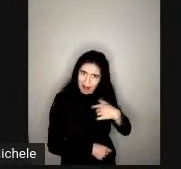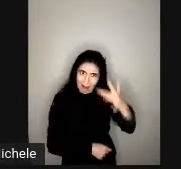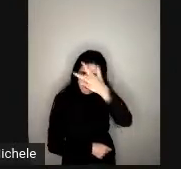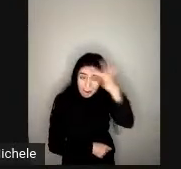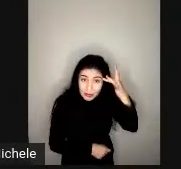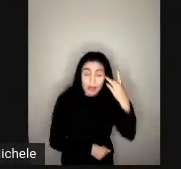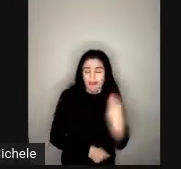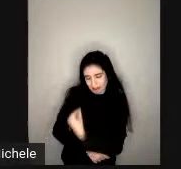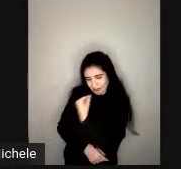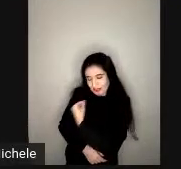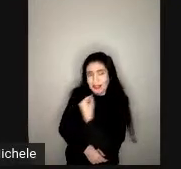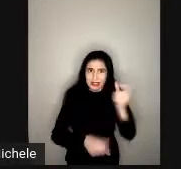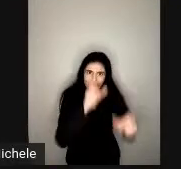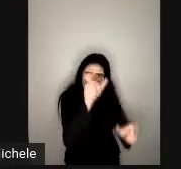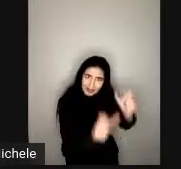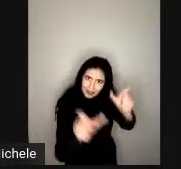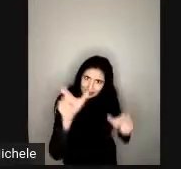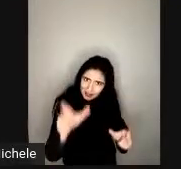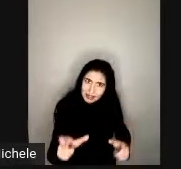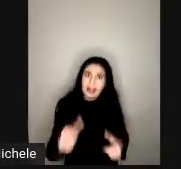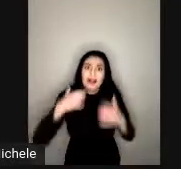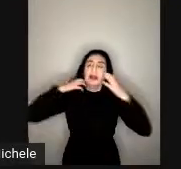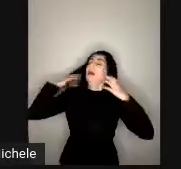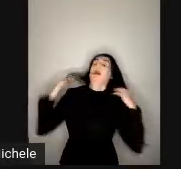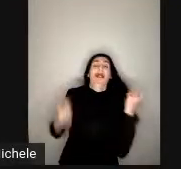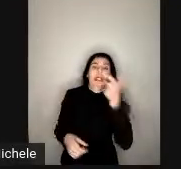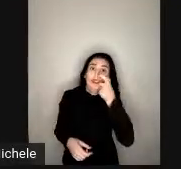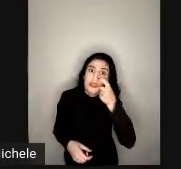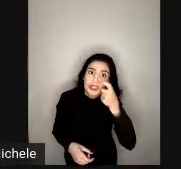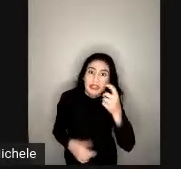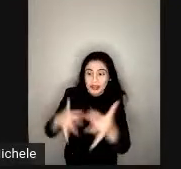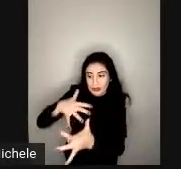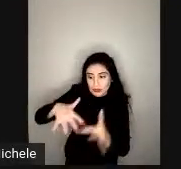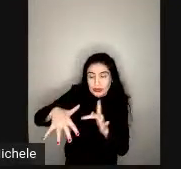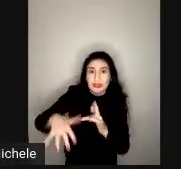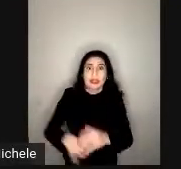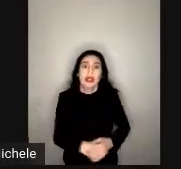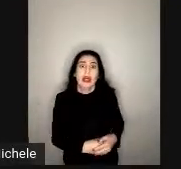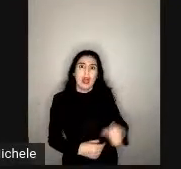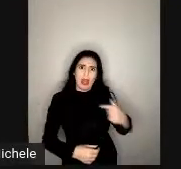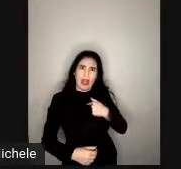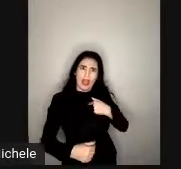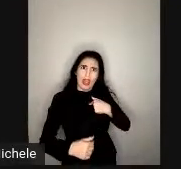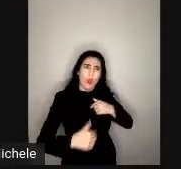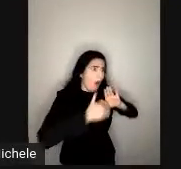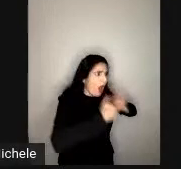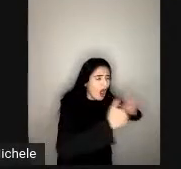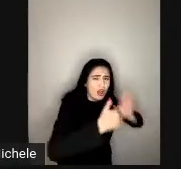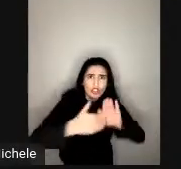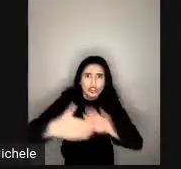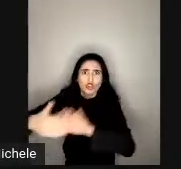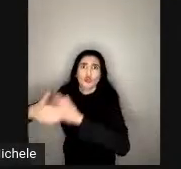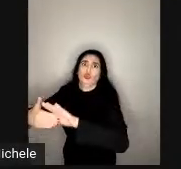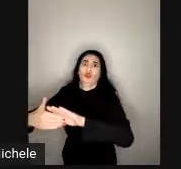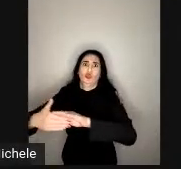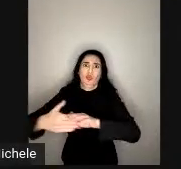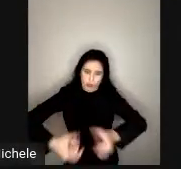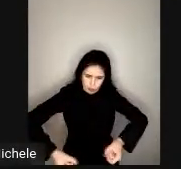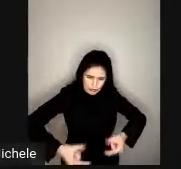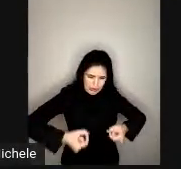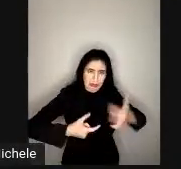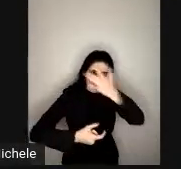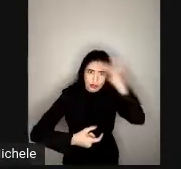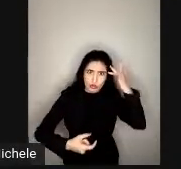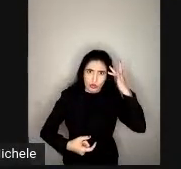presentes, sou uma ativista da causa. Posso dizer a vocês que já passei por duas atividades hoje, já estou na